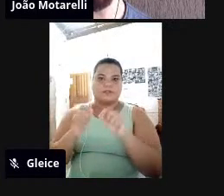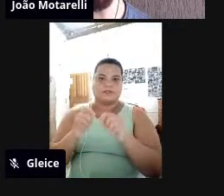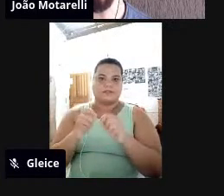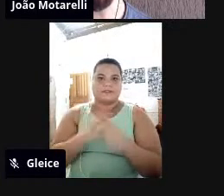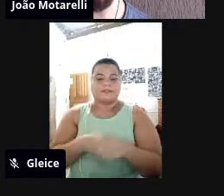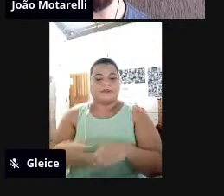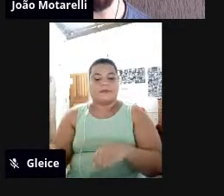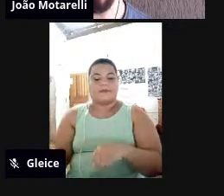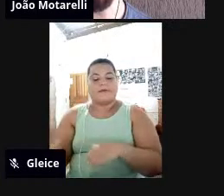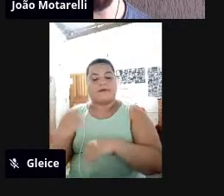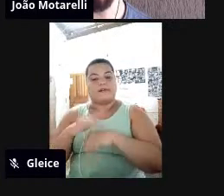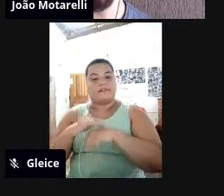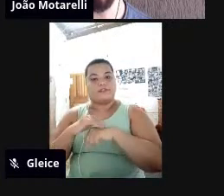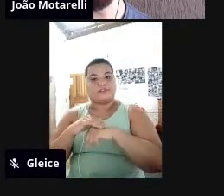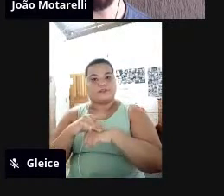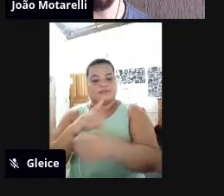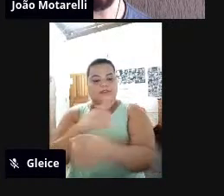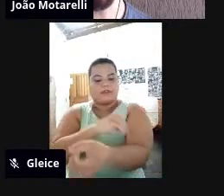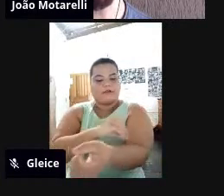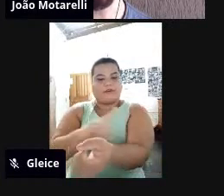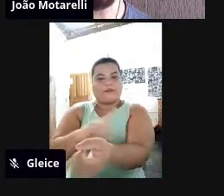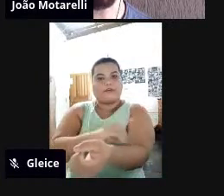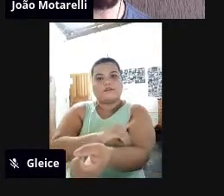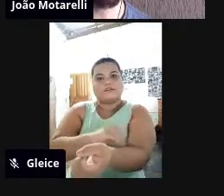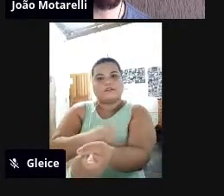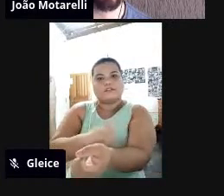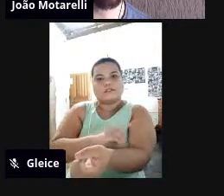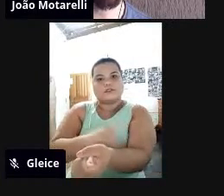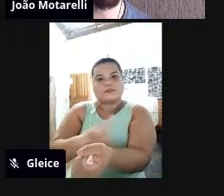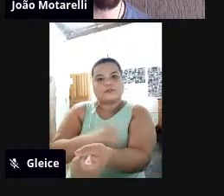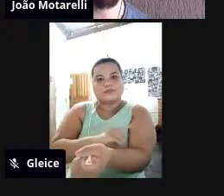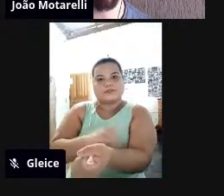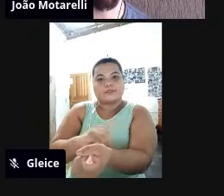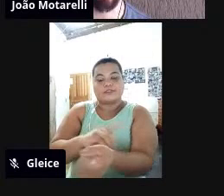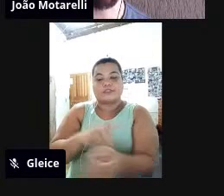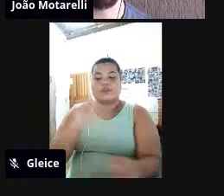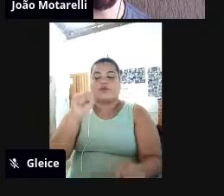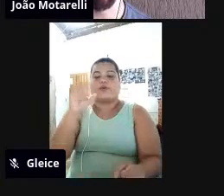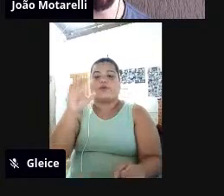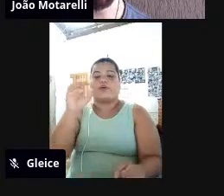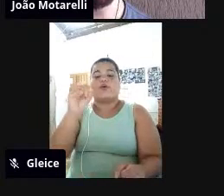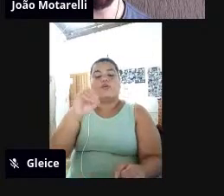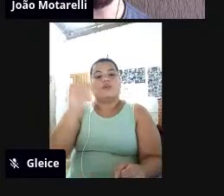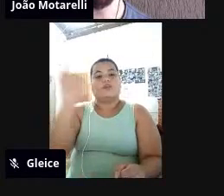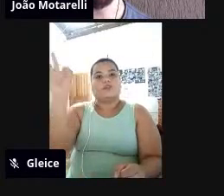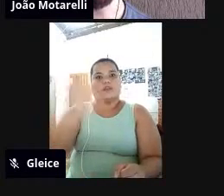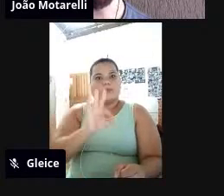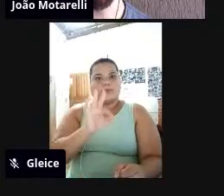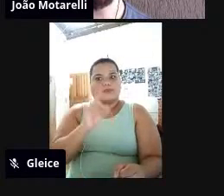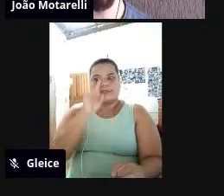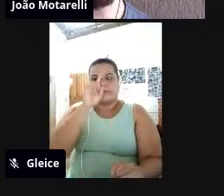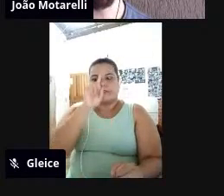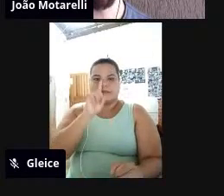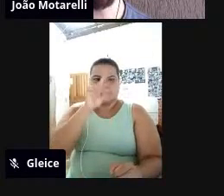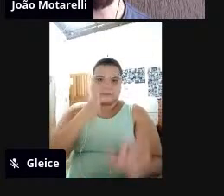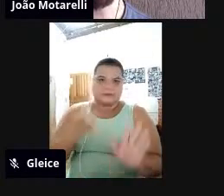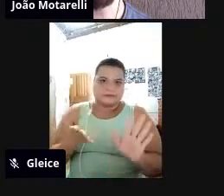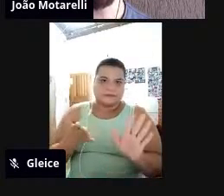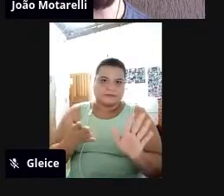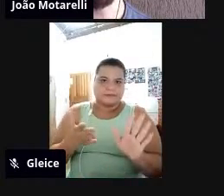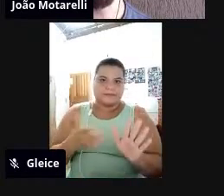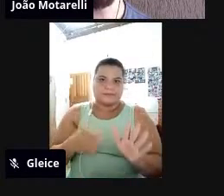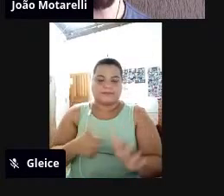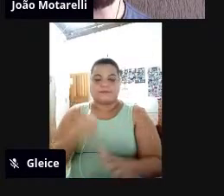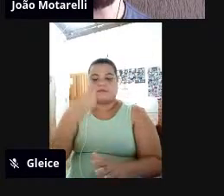mais variou o seu peso aumentou em aproximadamente 80% o risco de desenvolvimento de diabetes, 136% AVE